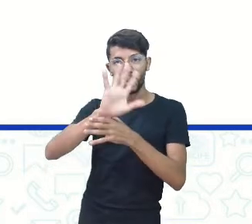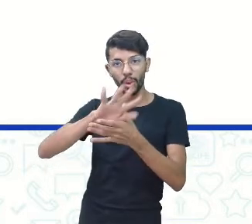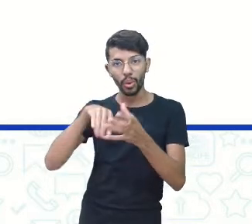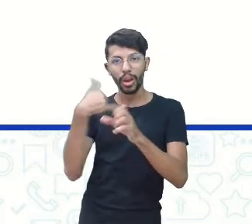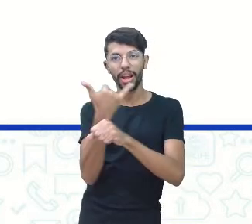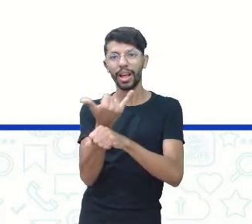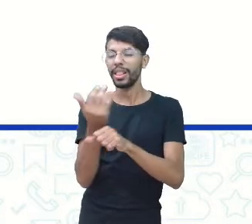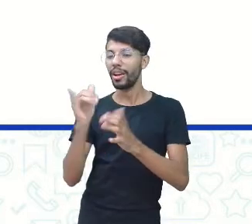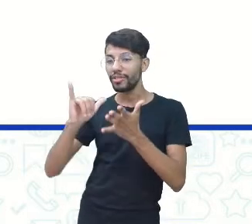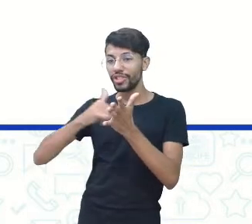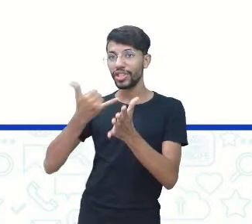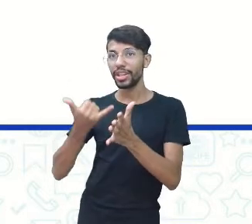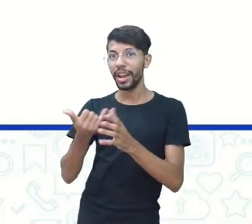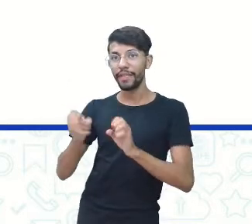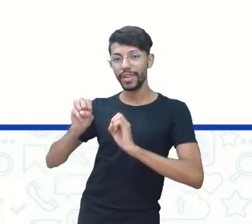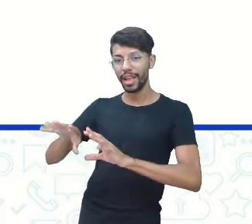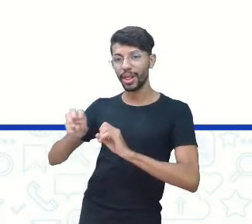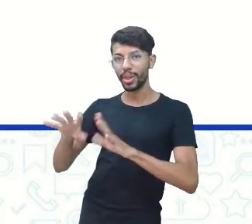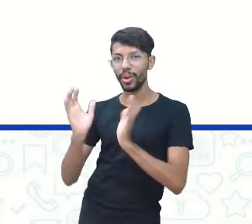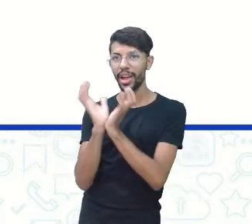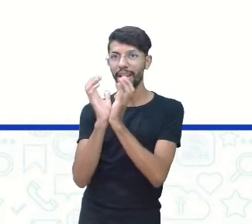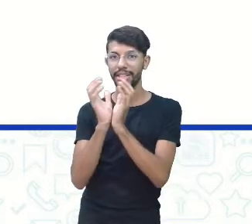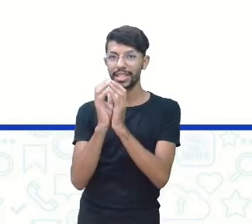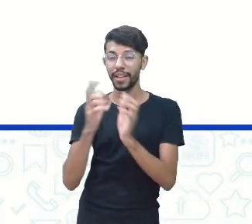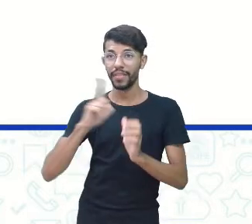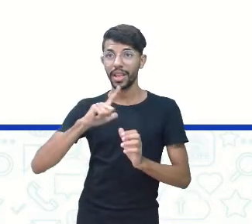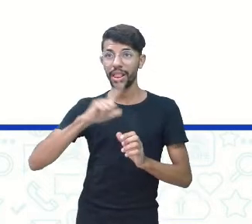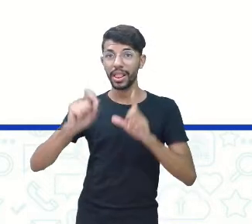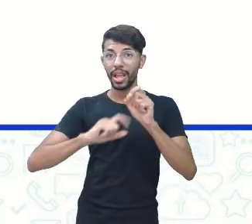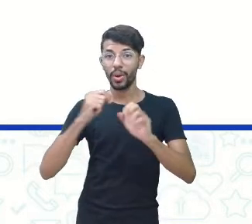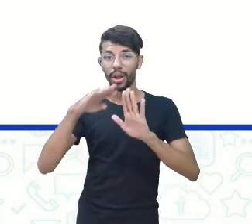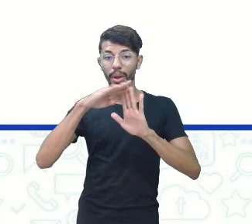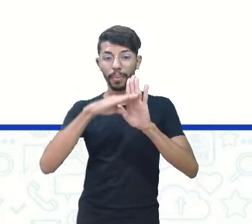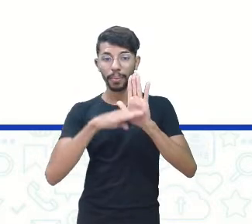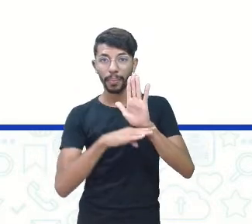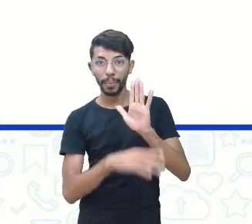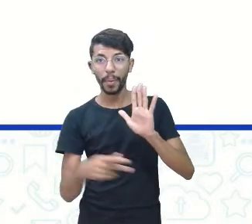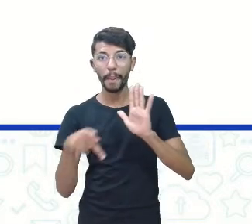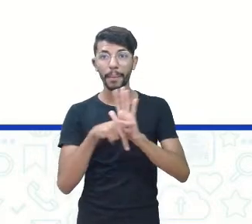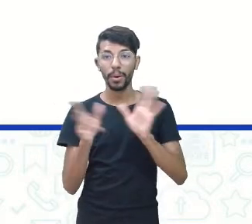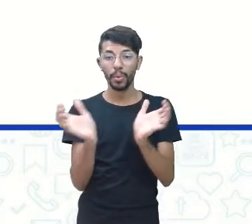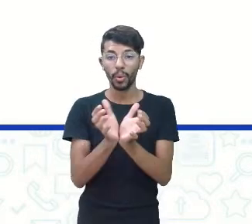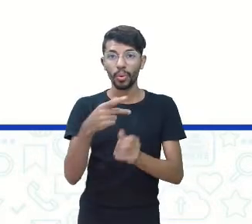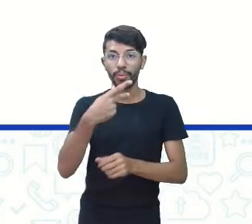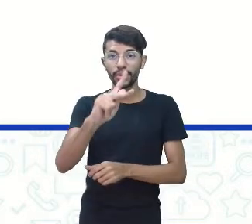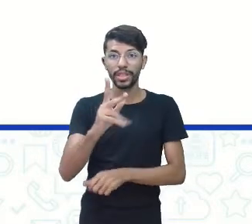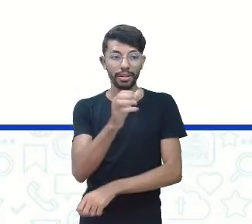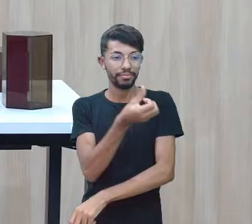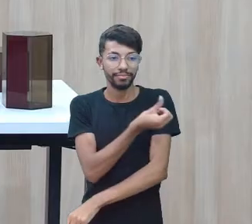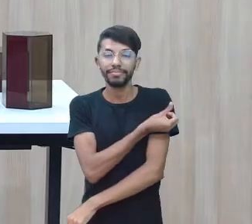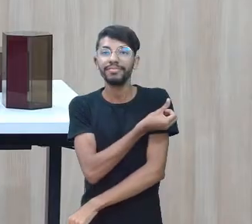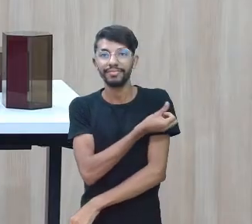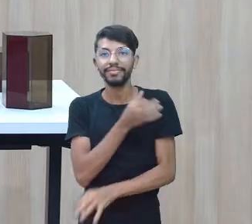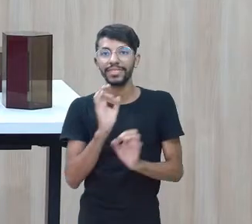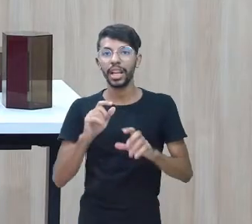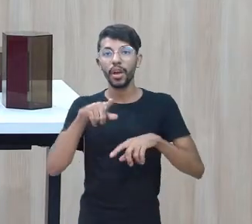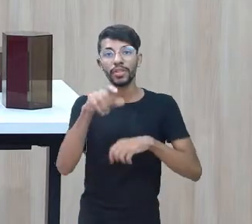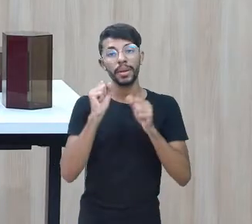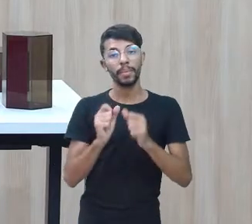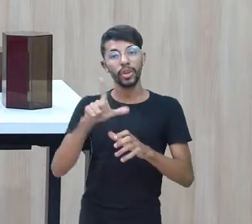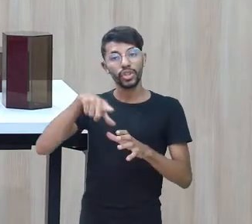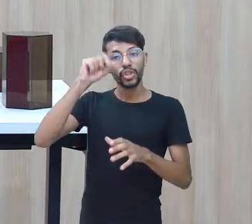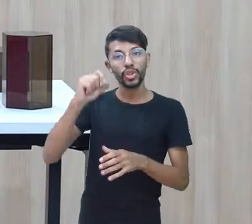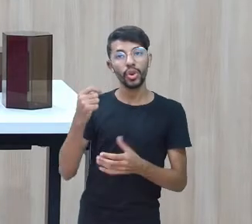canal e aí vai ter a playlist da sua série, ó, sexto ano aqui. Você pode escolher lá a aula que você